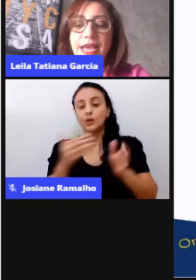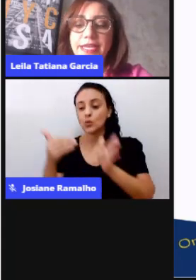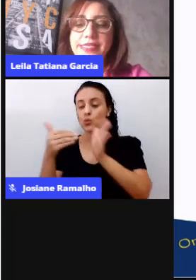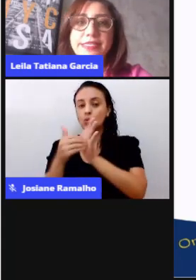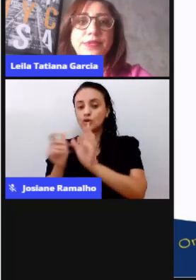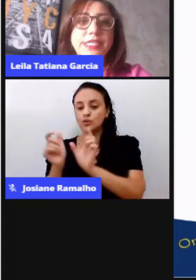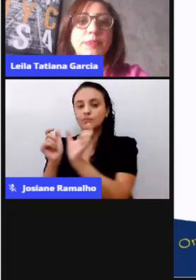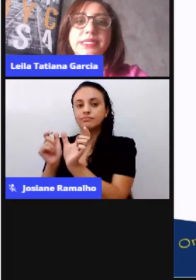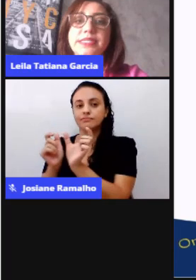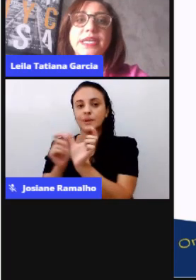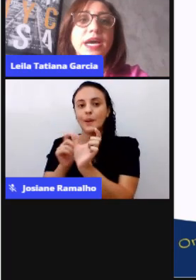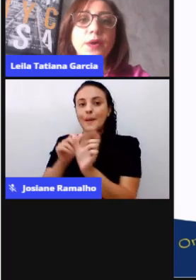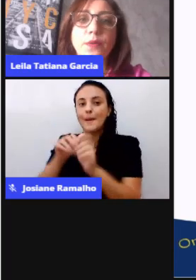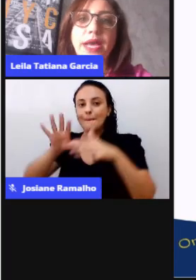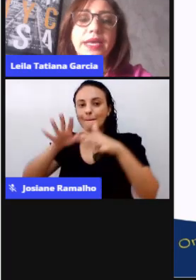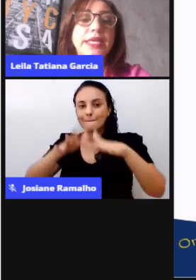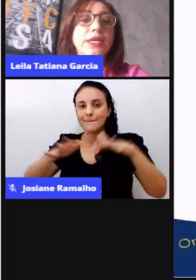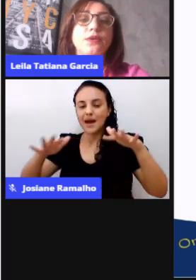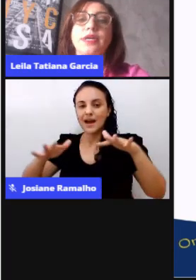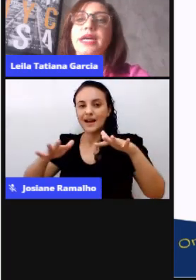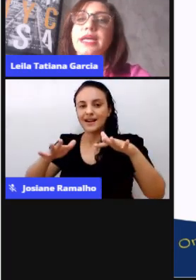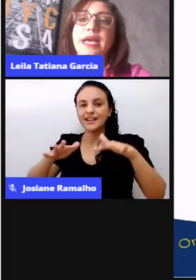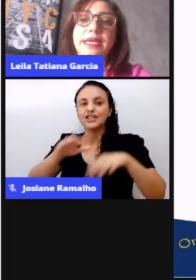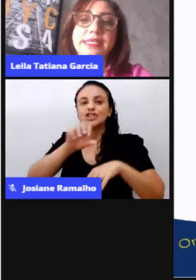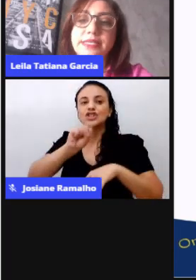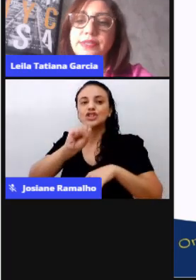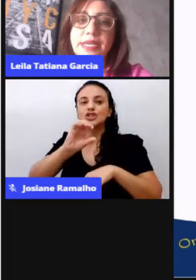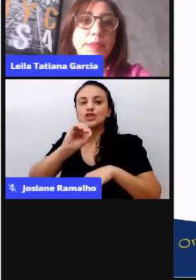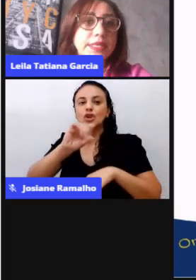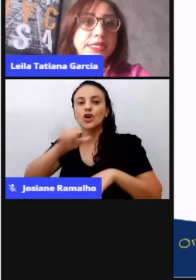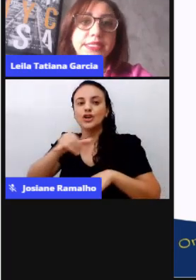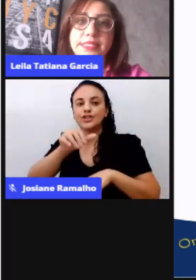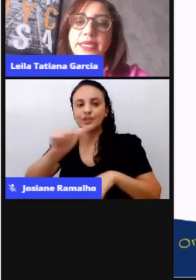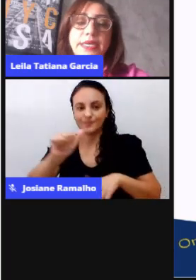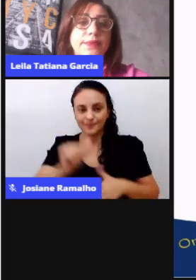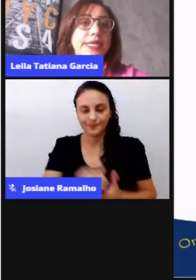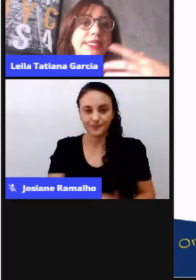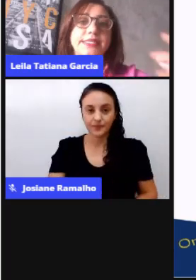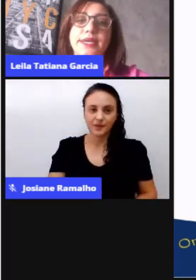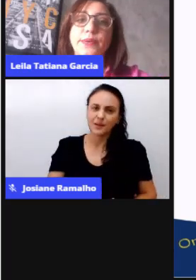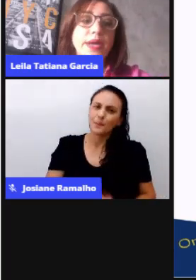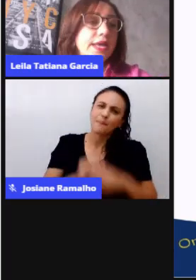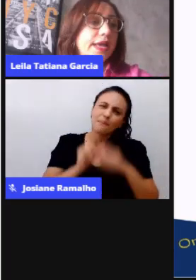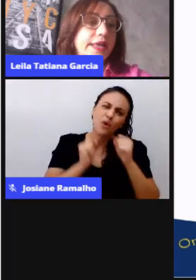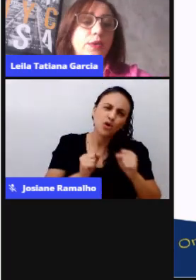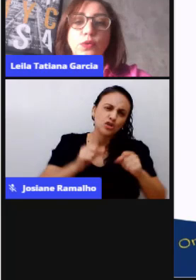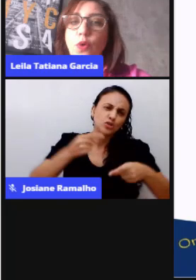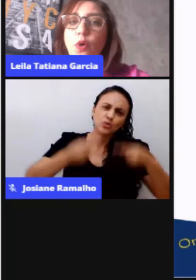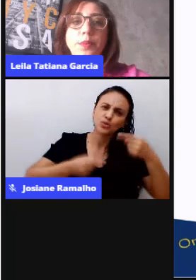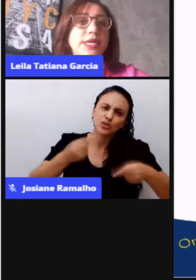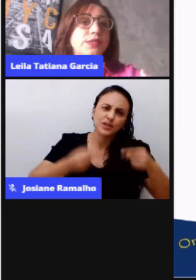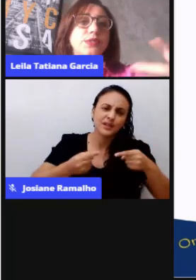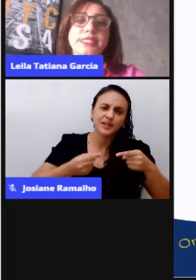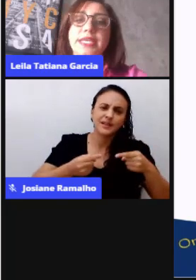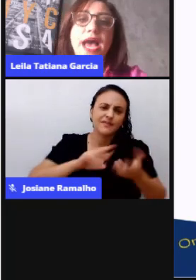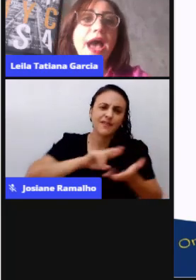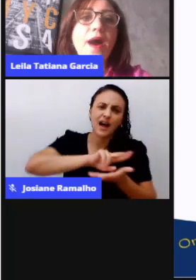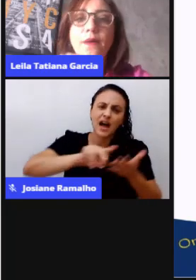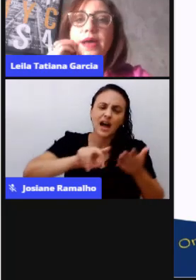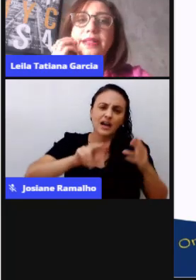temáticas, né? A questão da expansão agrícola, a questão da alimentação, a questão